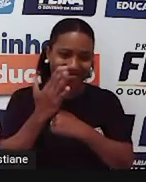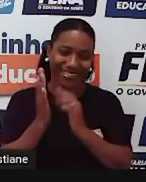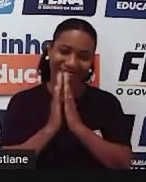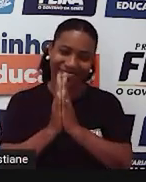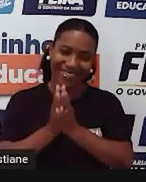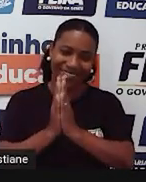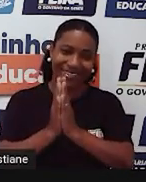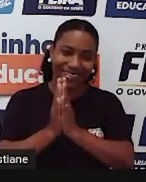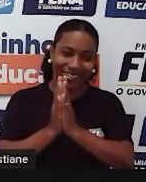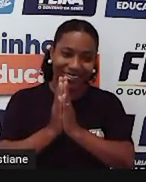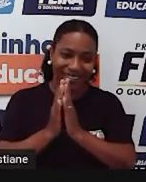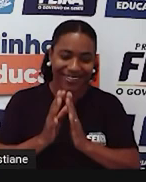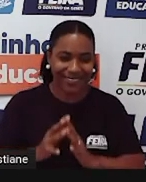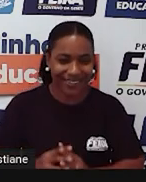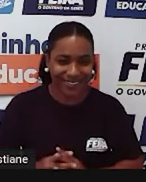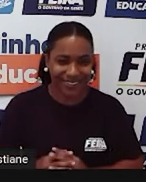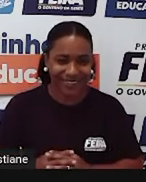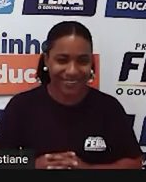E.